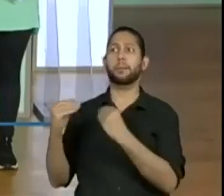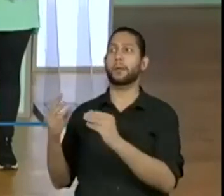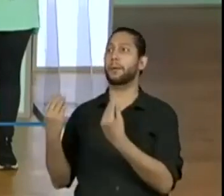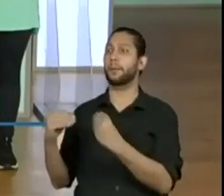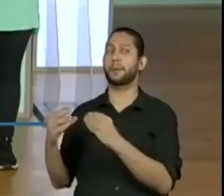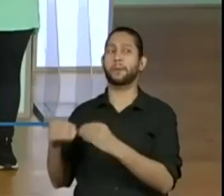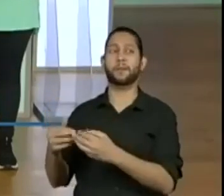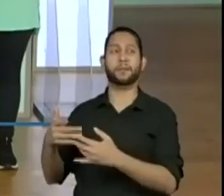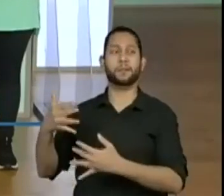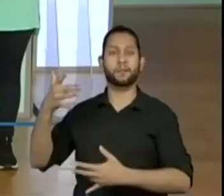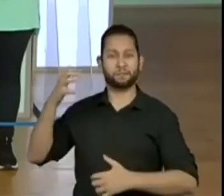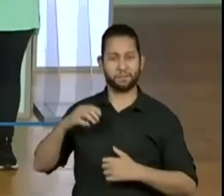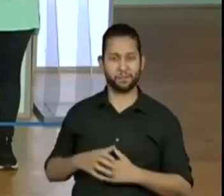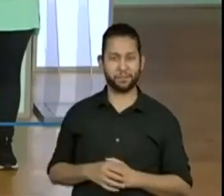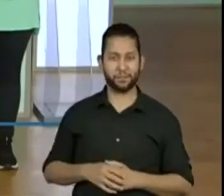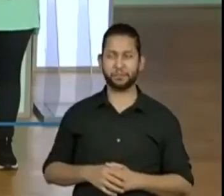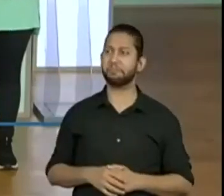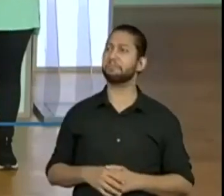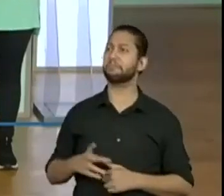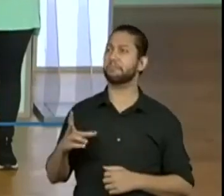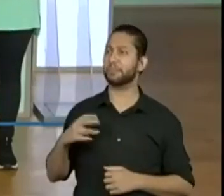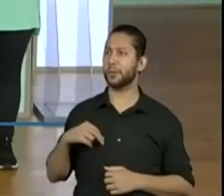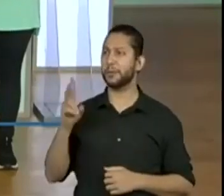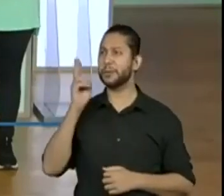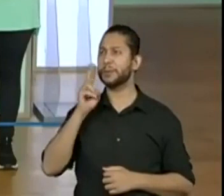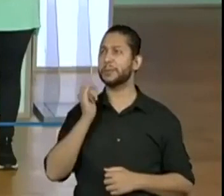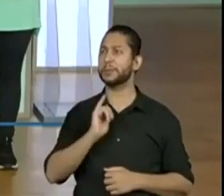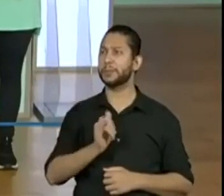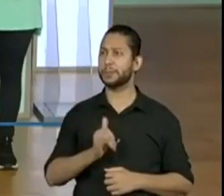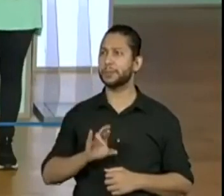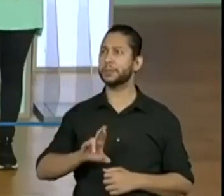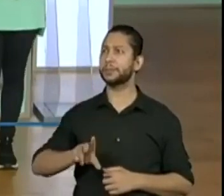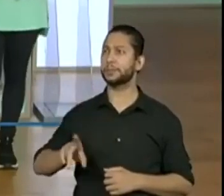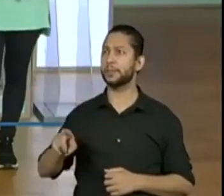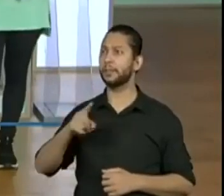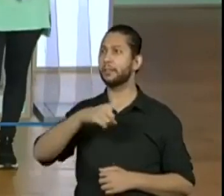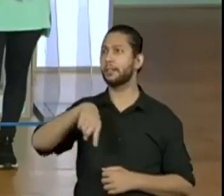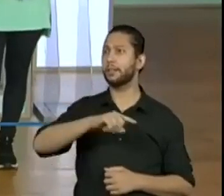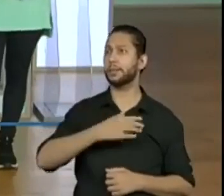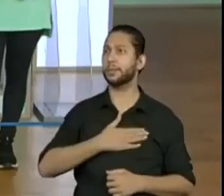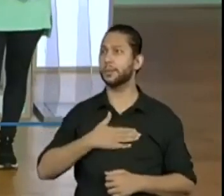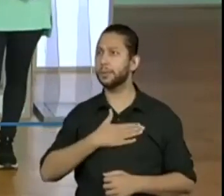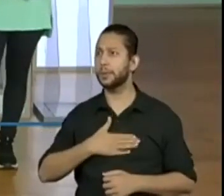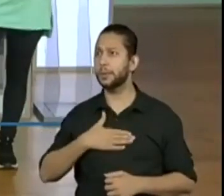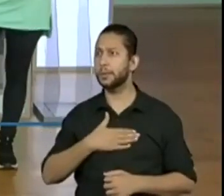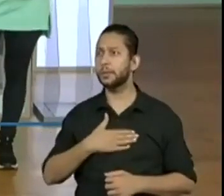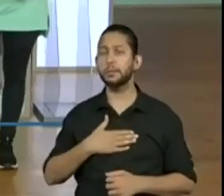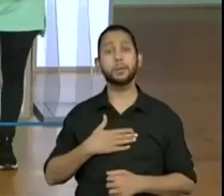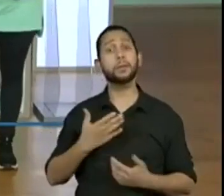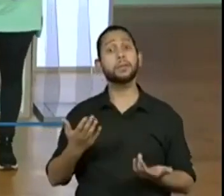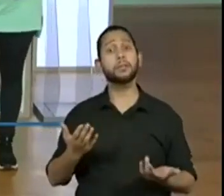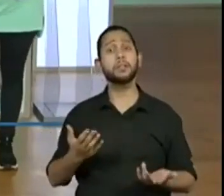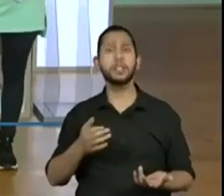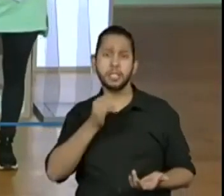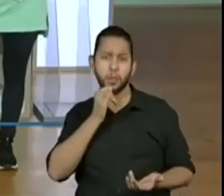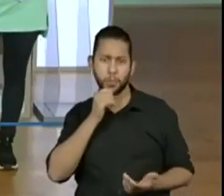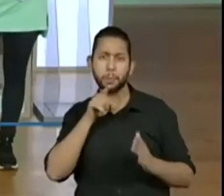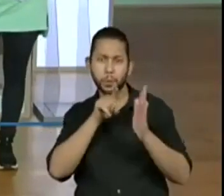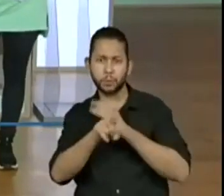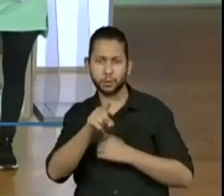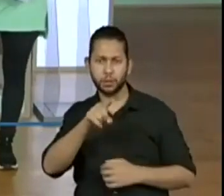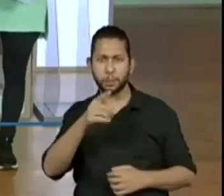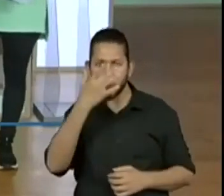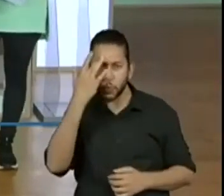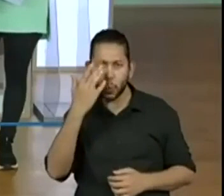mandando diversos outros contos que eles gostam, né? E tem alguém que não gosta de contos de